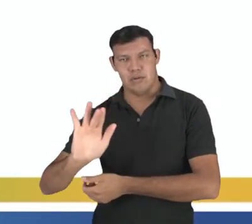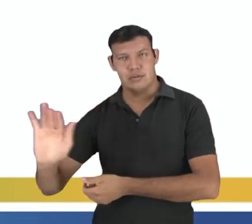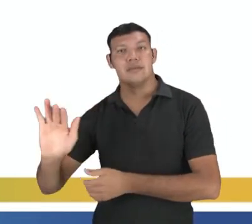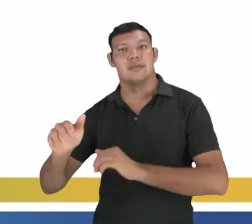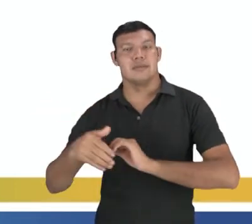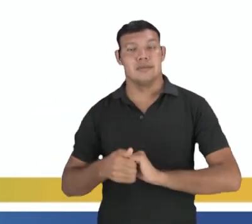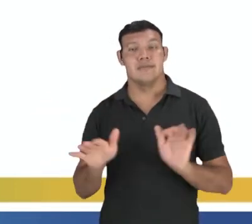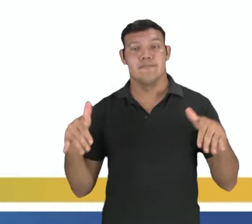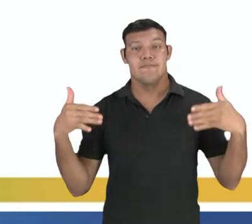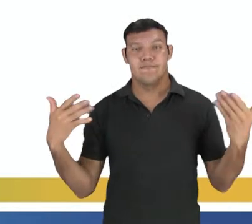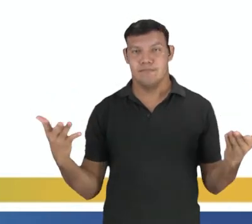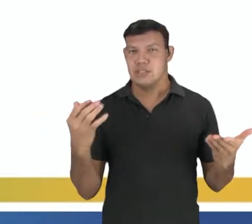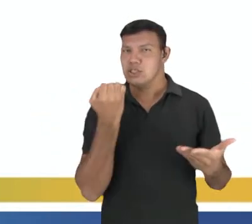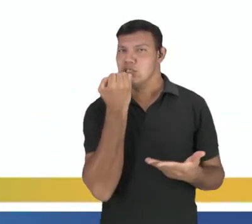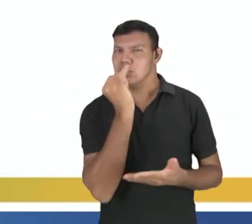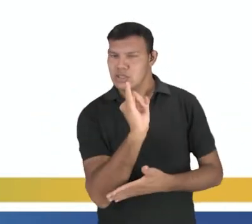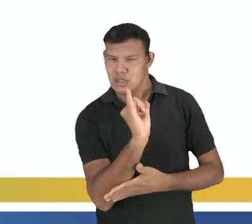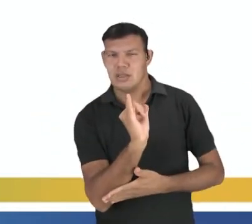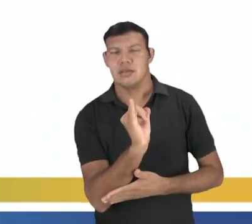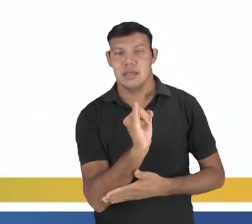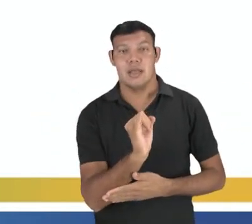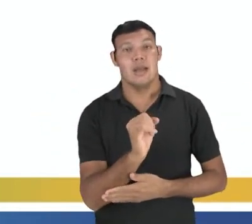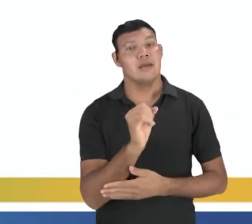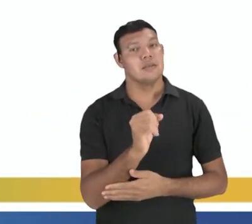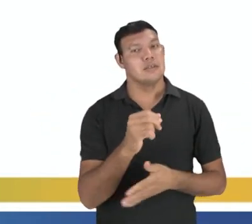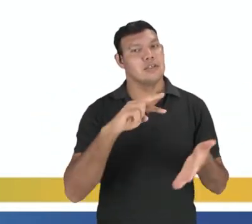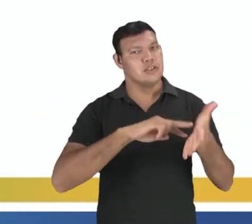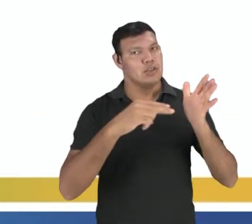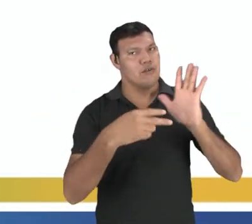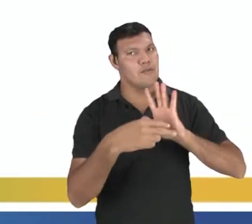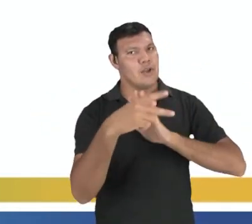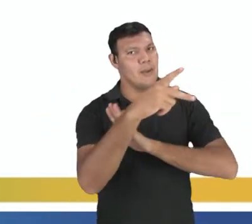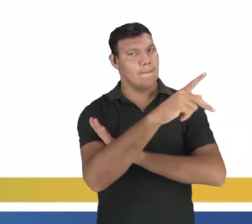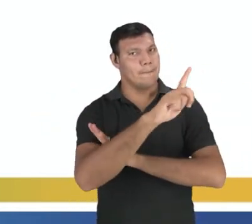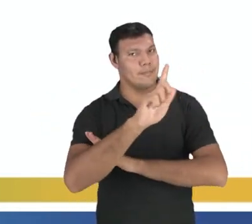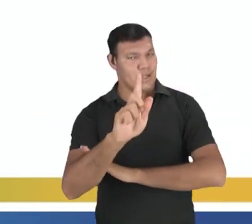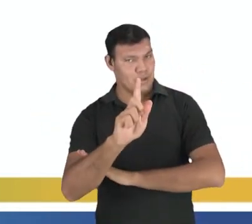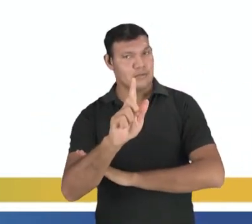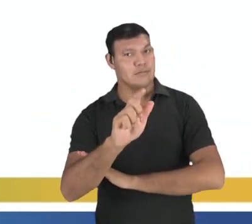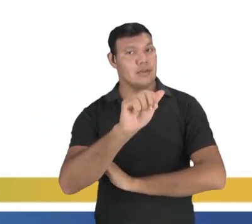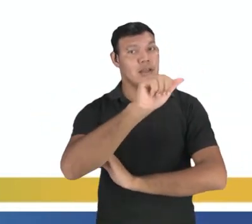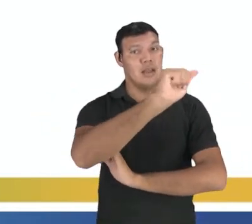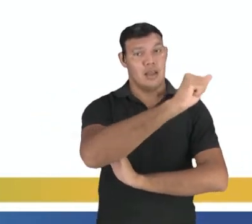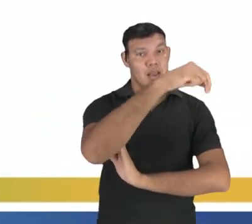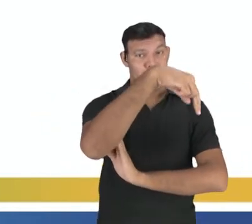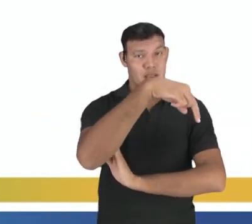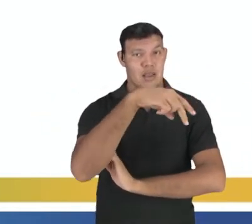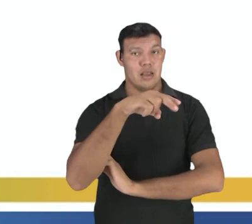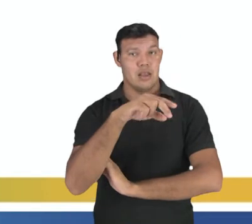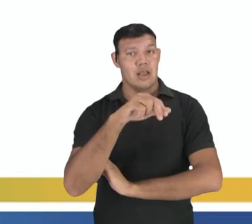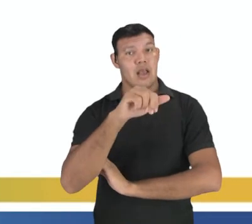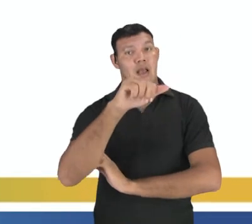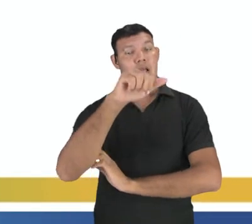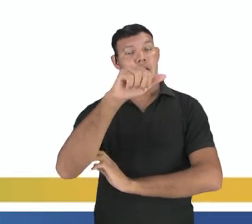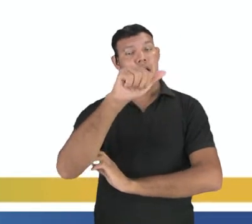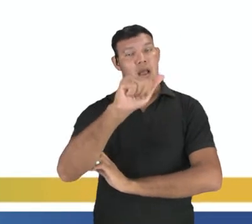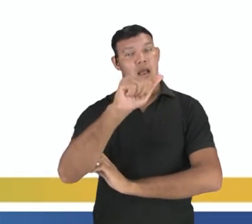tá? Então, se ela for uma PG, AN é igual a AN menos